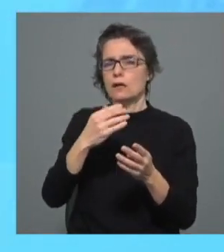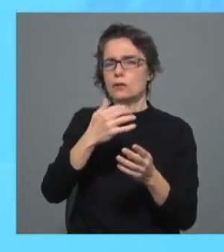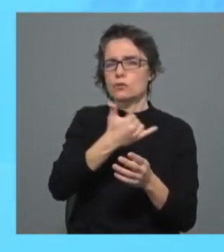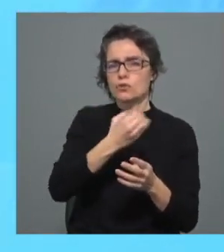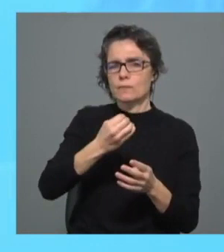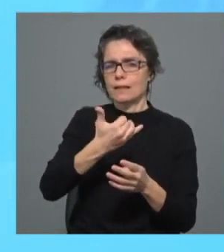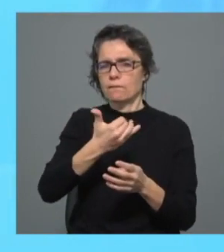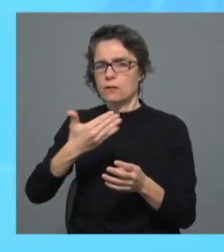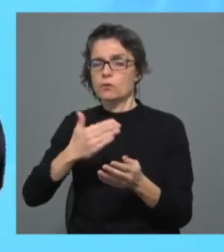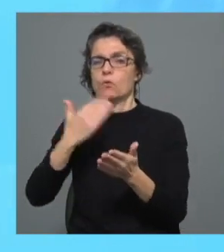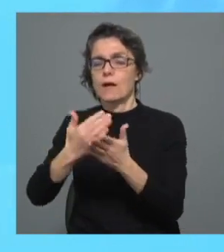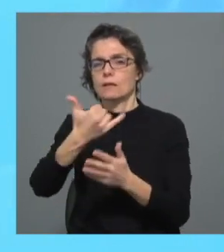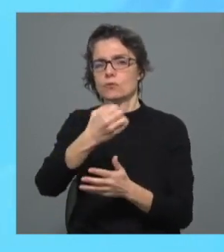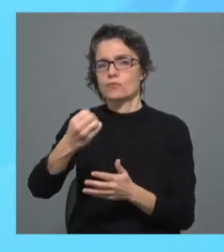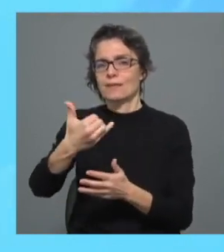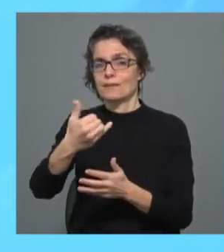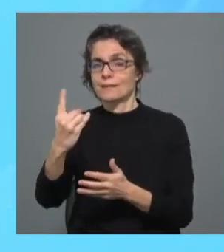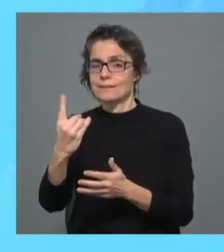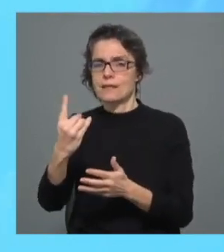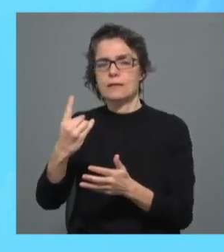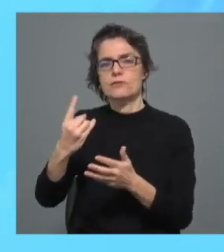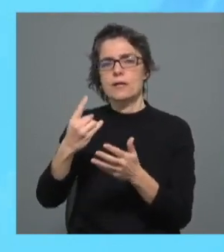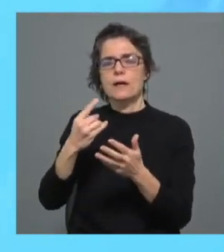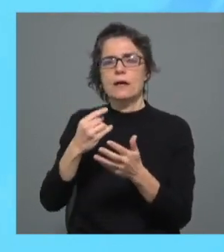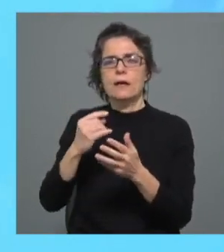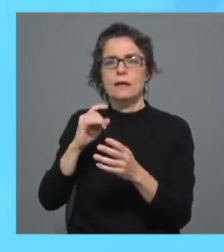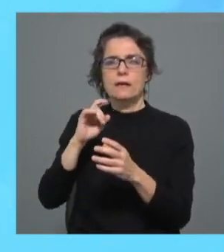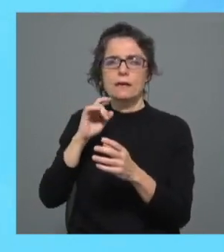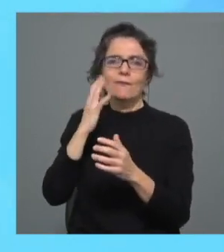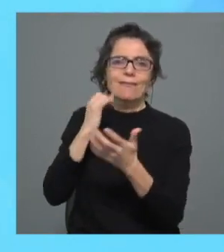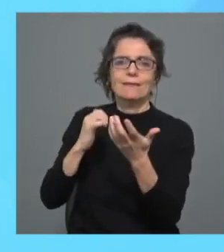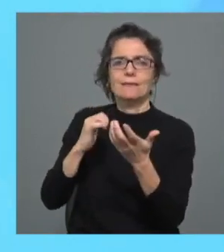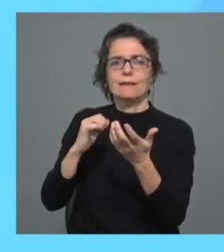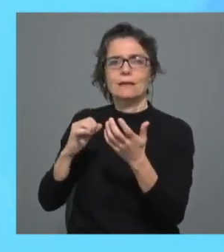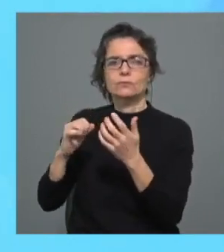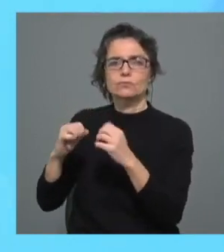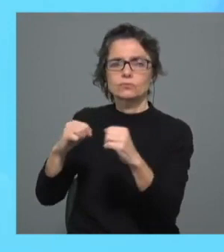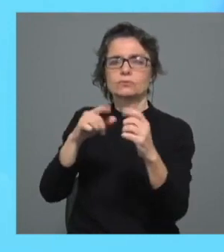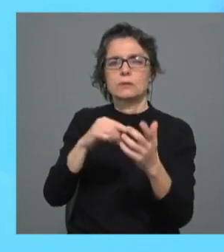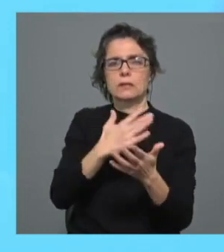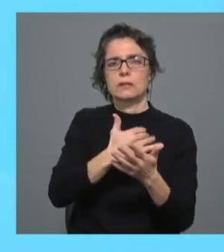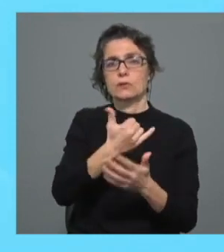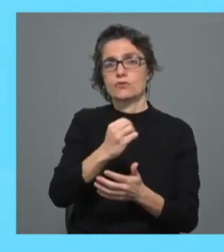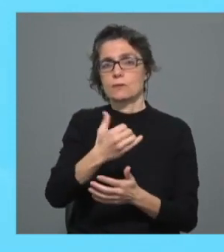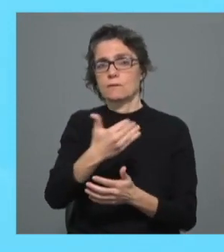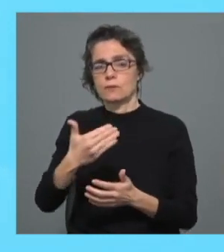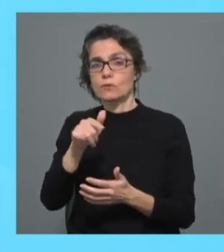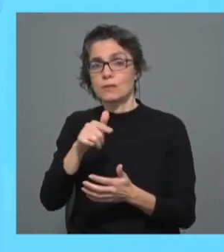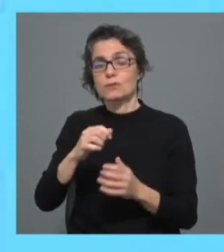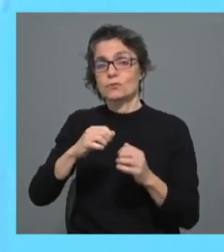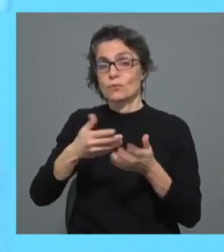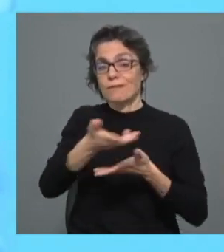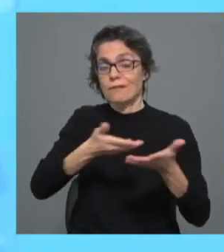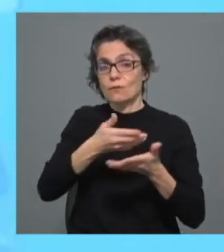2021-2026, no pressuposto de uma negociação confirmadora dessa mesma extensão em 2020. Essa negociação não ocorreu, porque